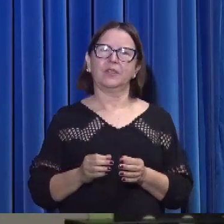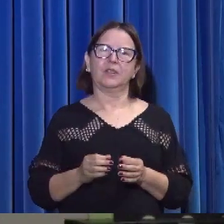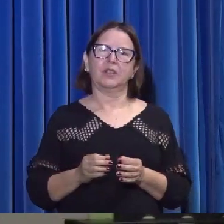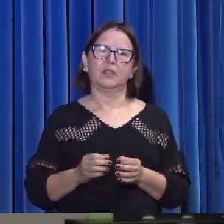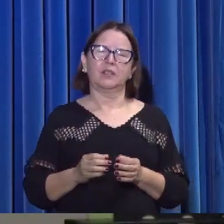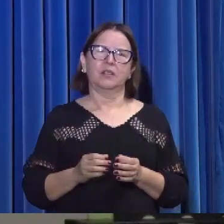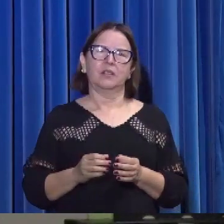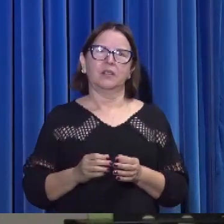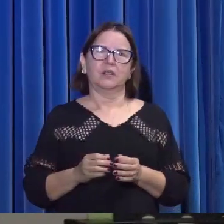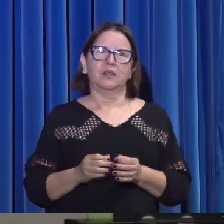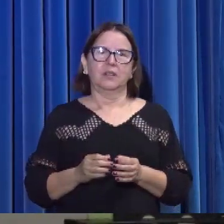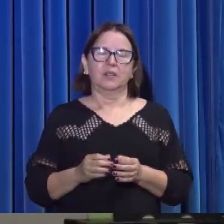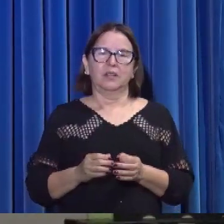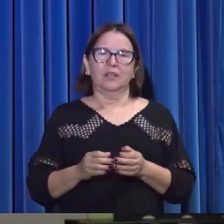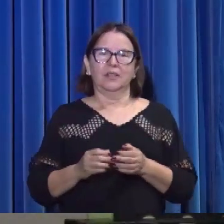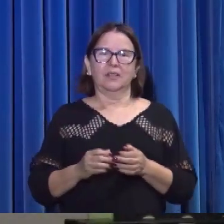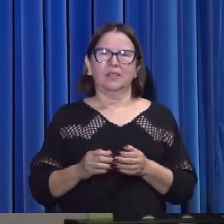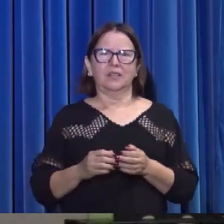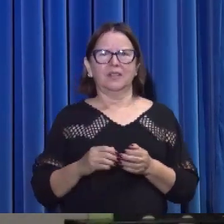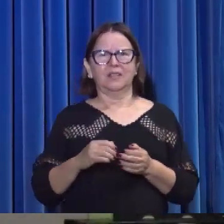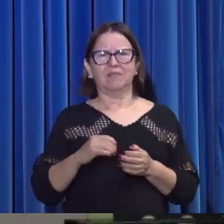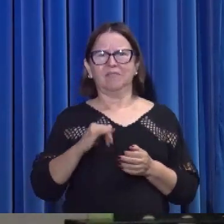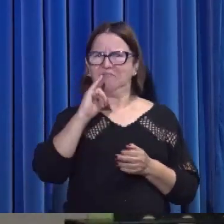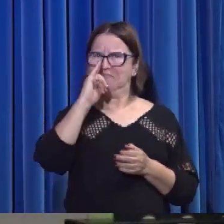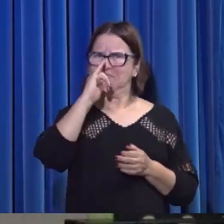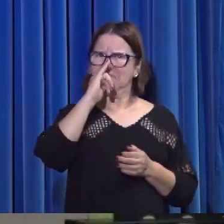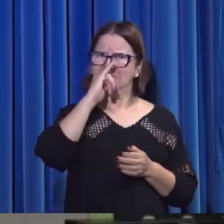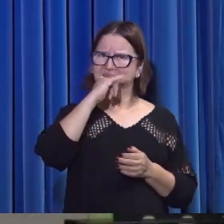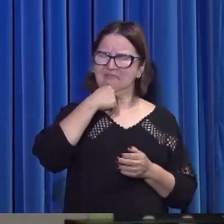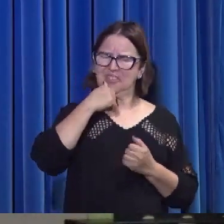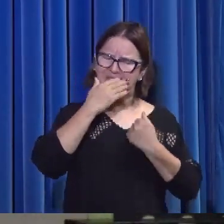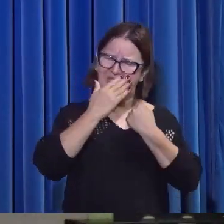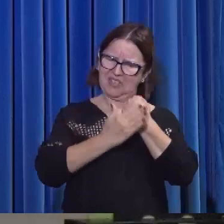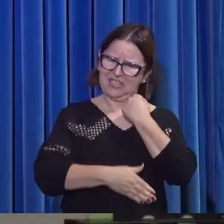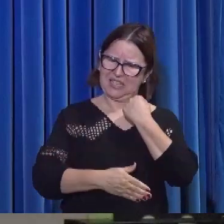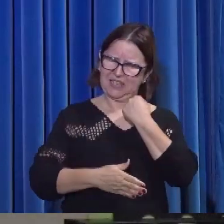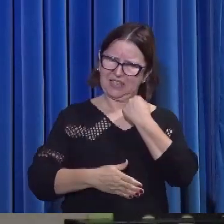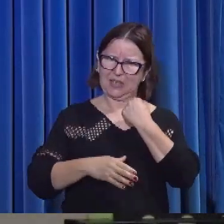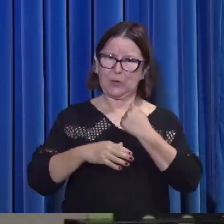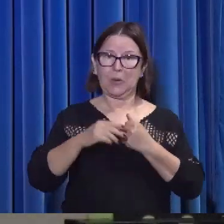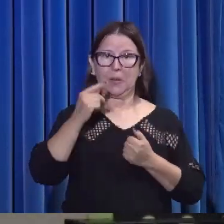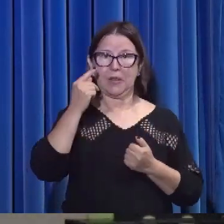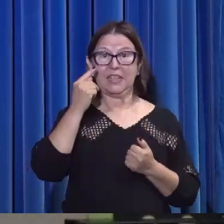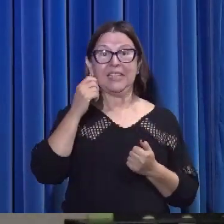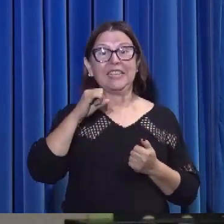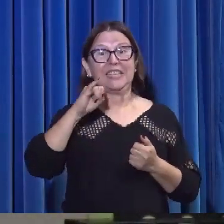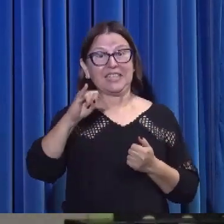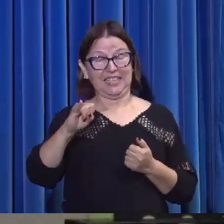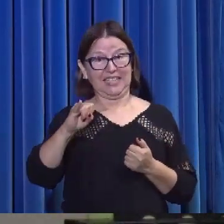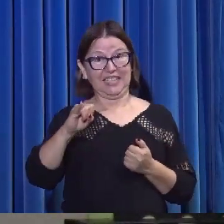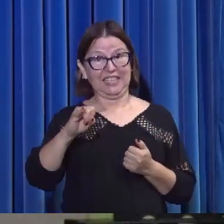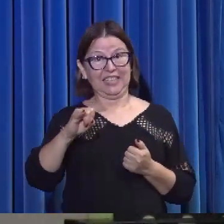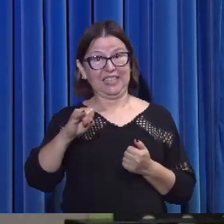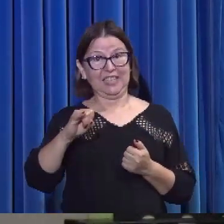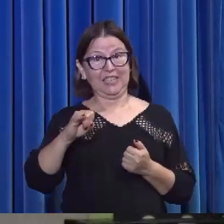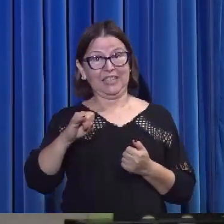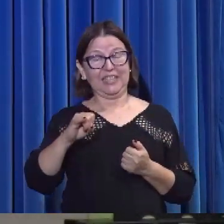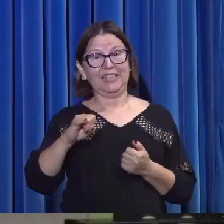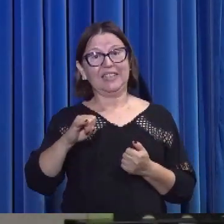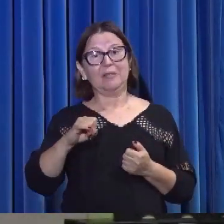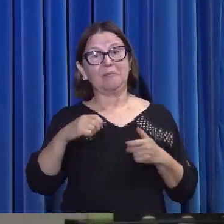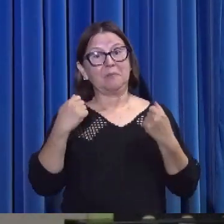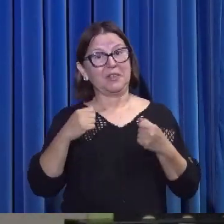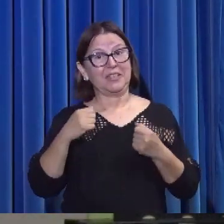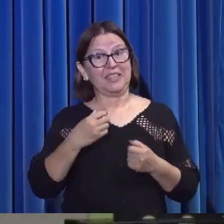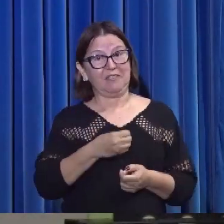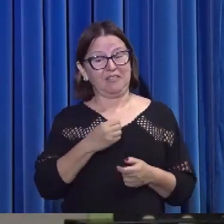fosse condenado a habitar neste mundo miserável para frente, para sempre. Se Deus lhe dissesse: viva aqui